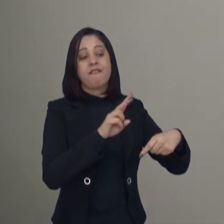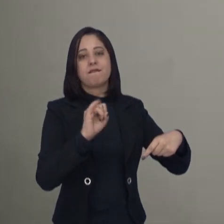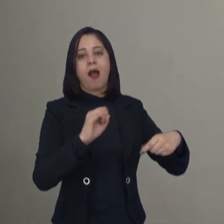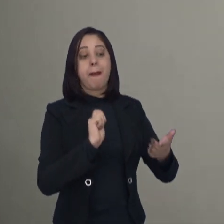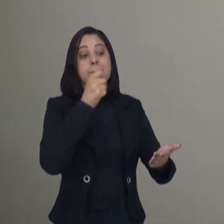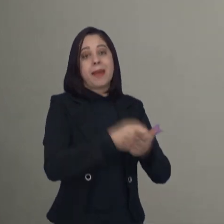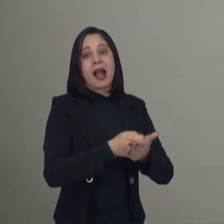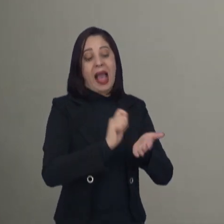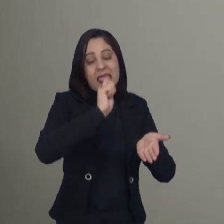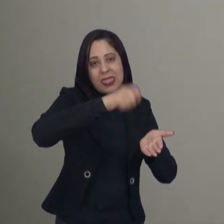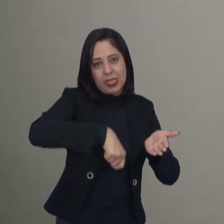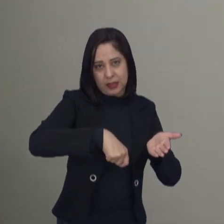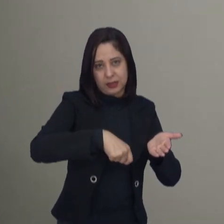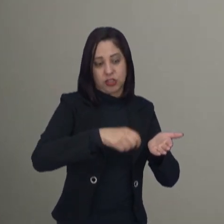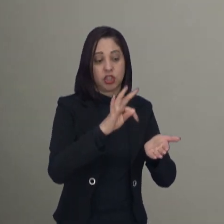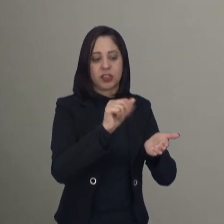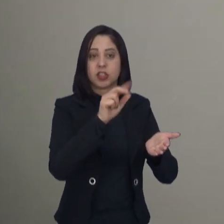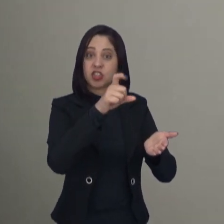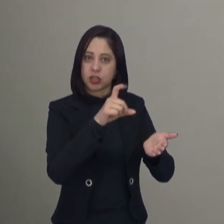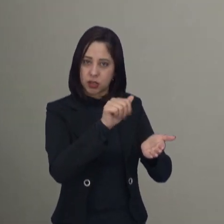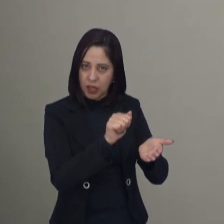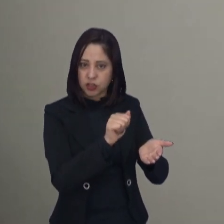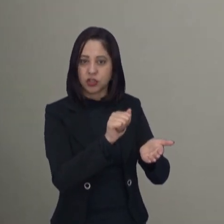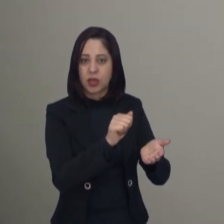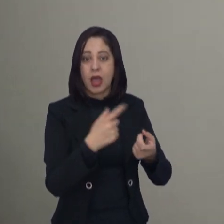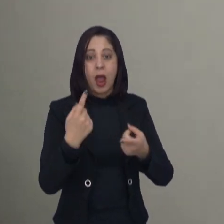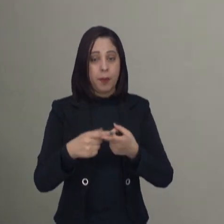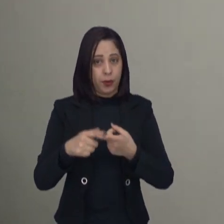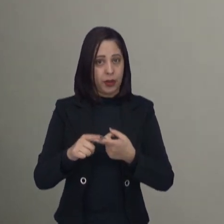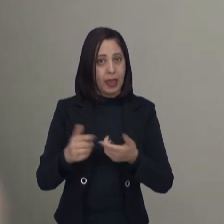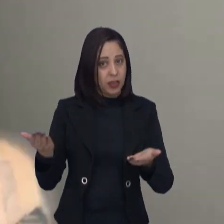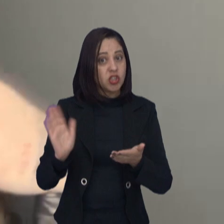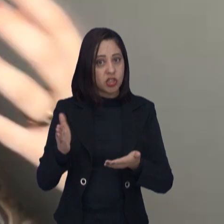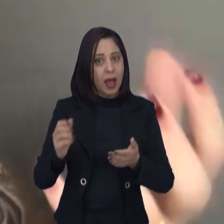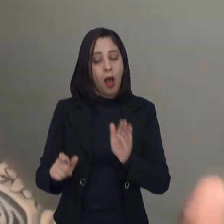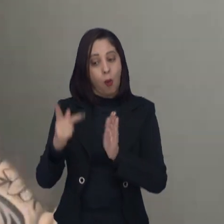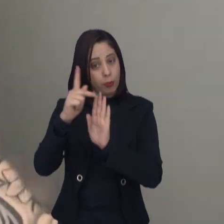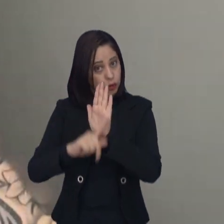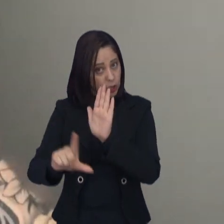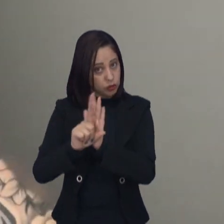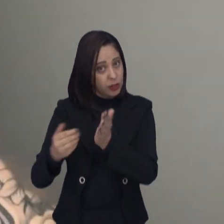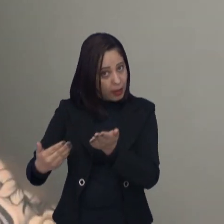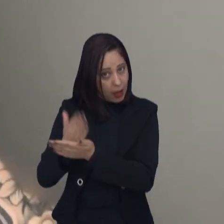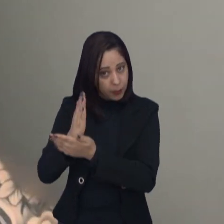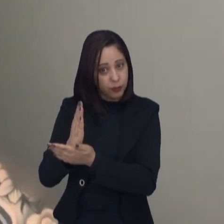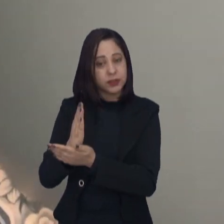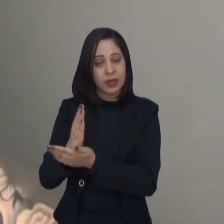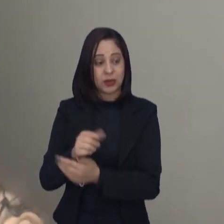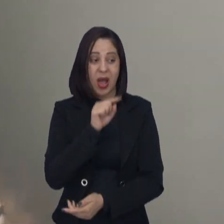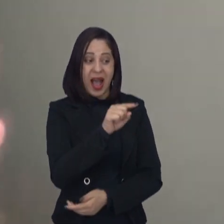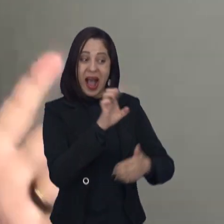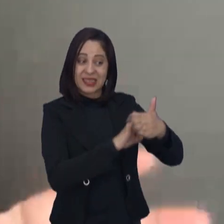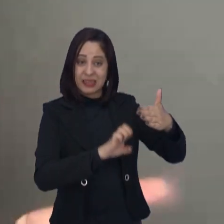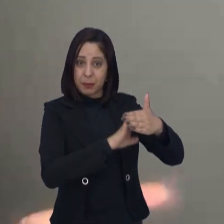Mas a gente ainda está nesse período de transição porque a gente teve a aprovação do projeto de lei e elas têm até o dia 1º de janeiro de